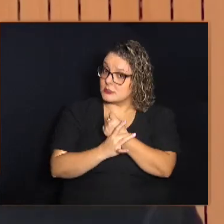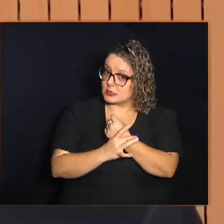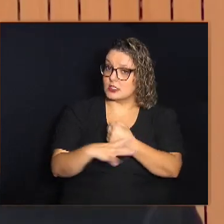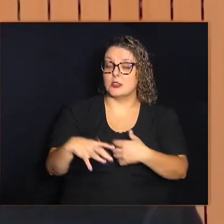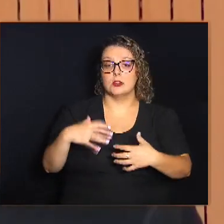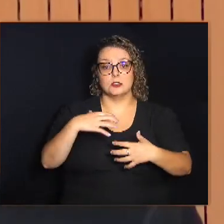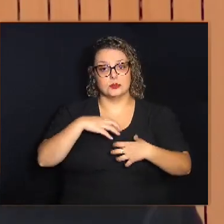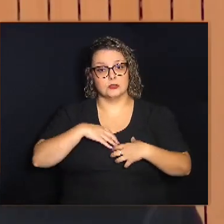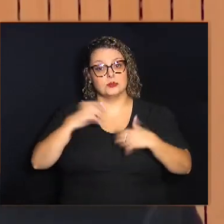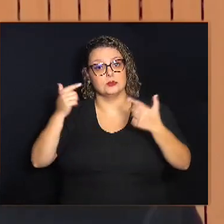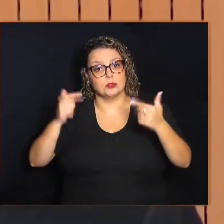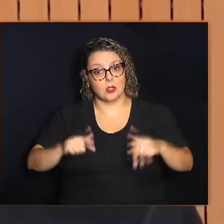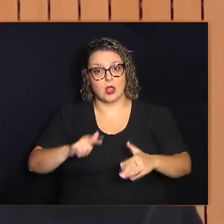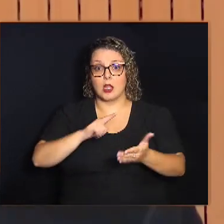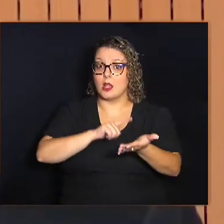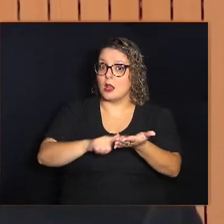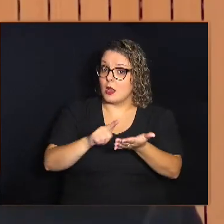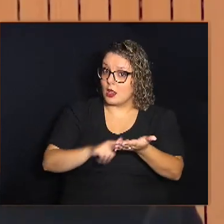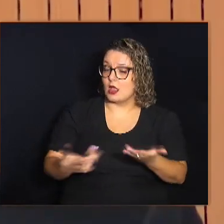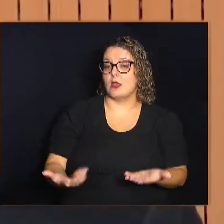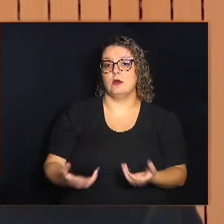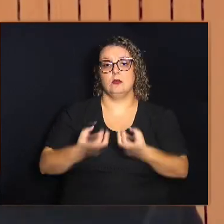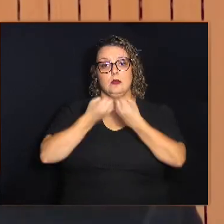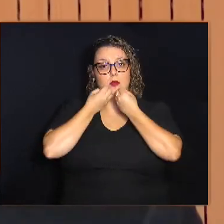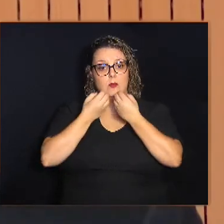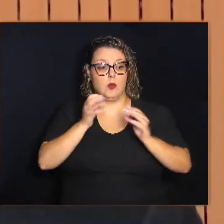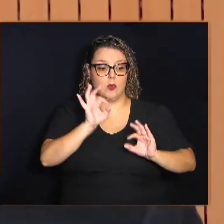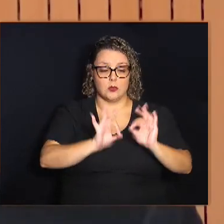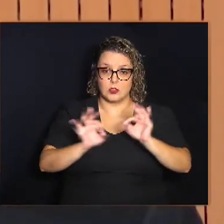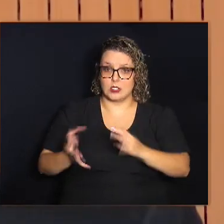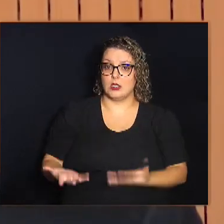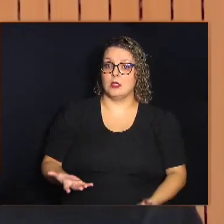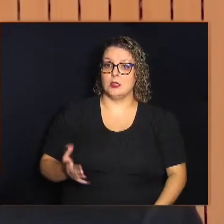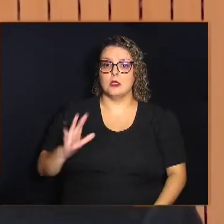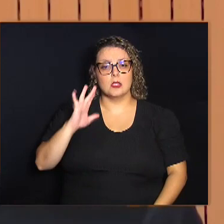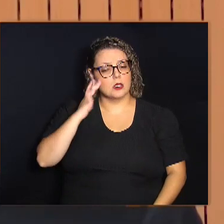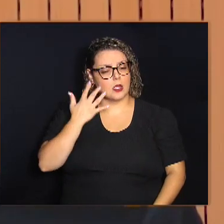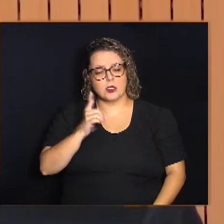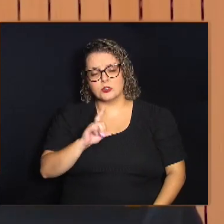sinta num lugar limpo, que esteja organizado. E a gente acha